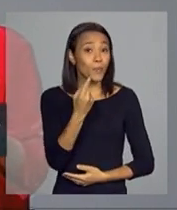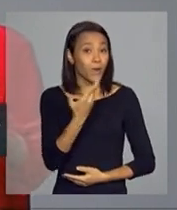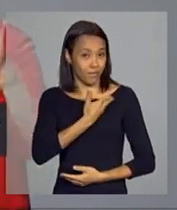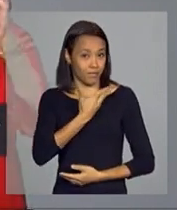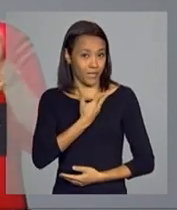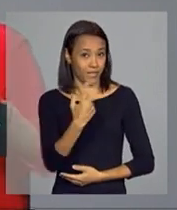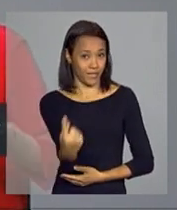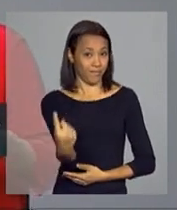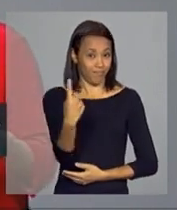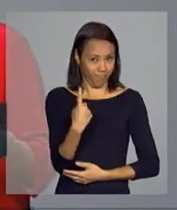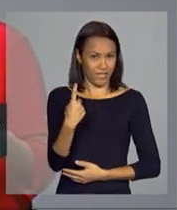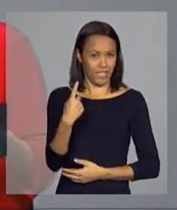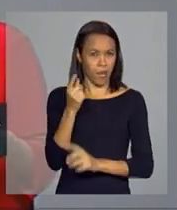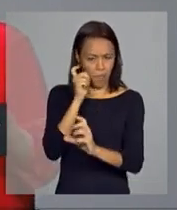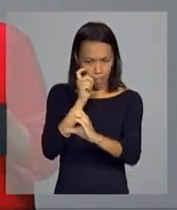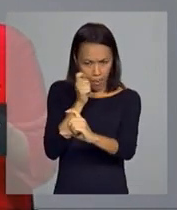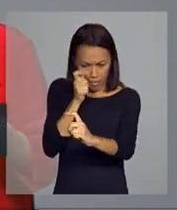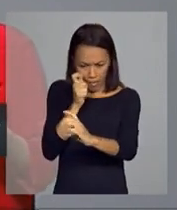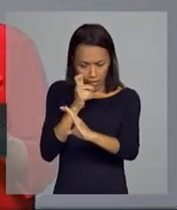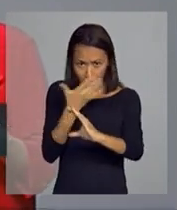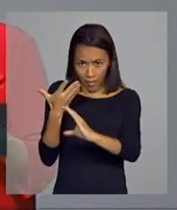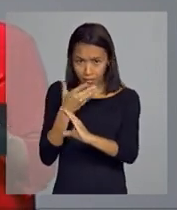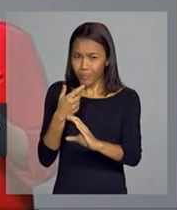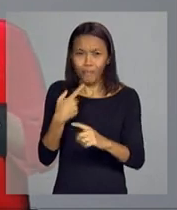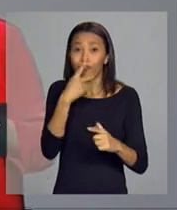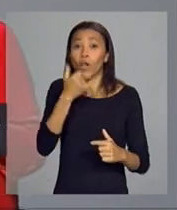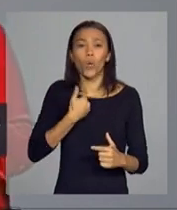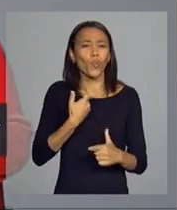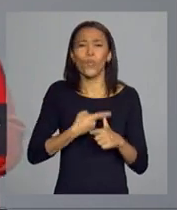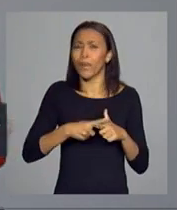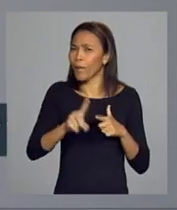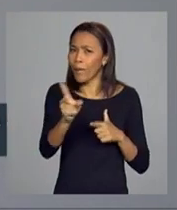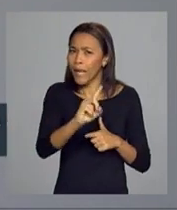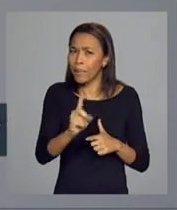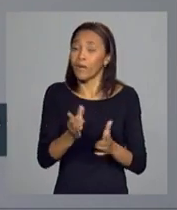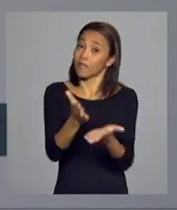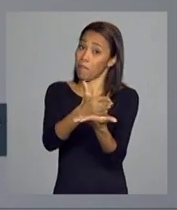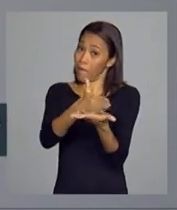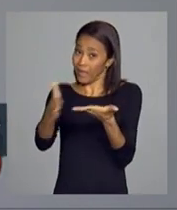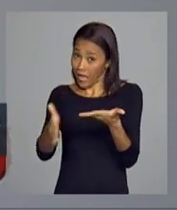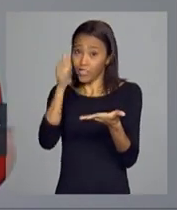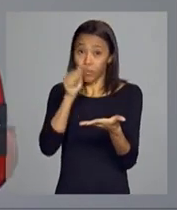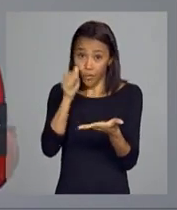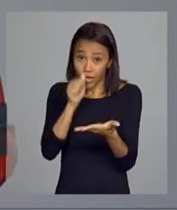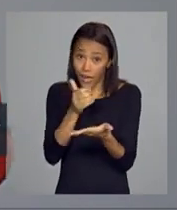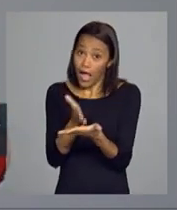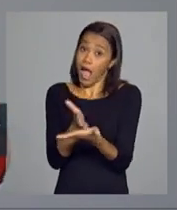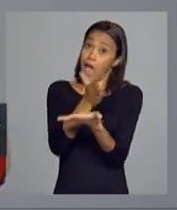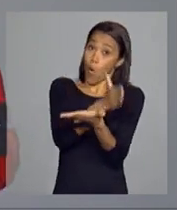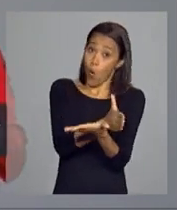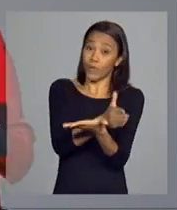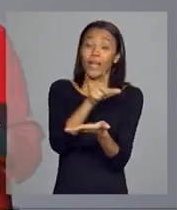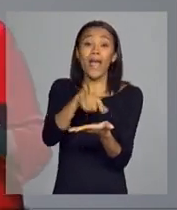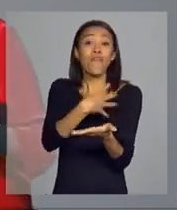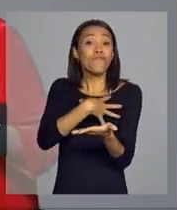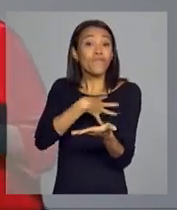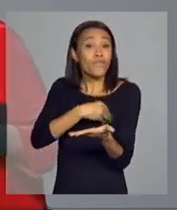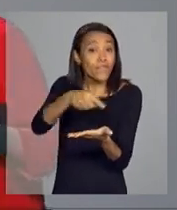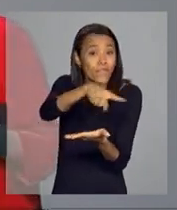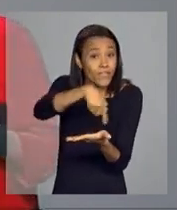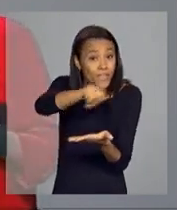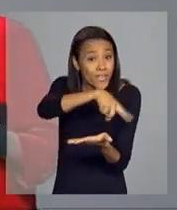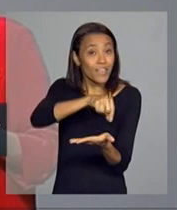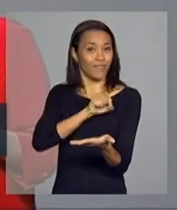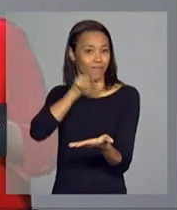companheira metalúrgica diz o seguinte: não tem problema, metade é mulher, a outra metade é filho dessa